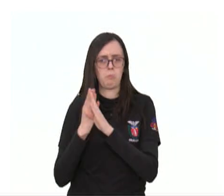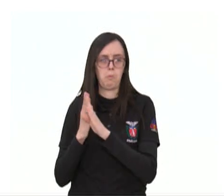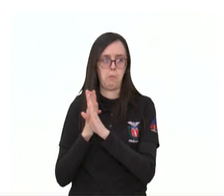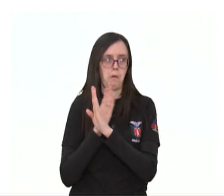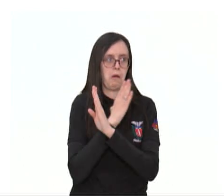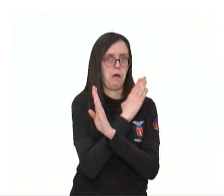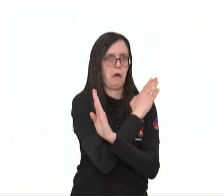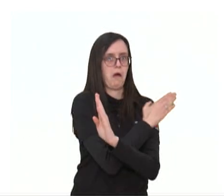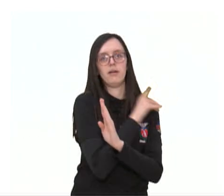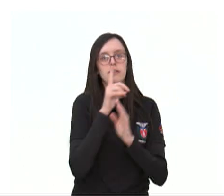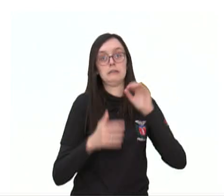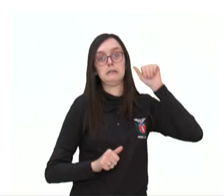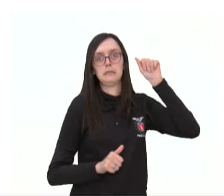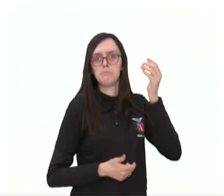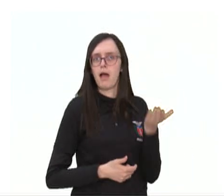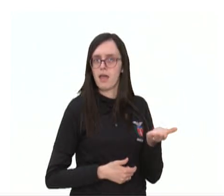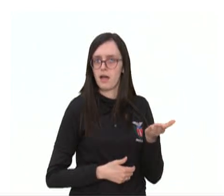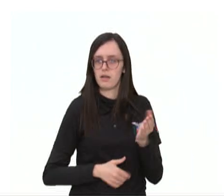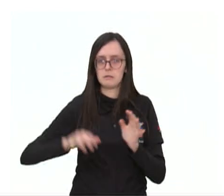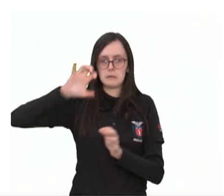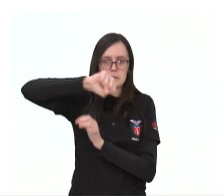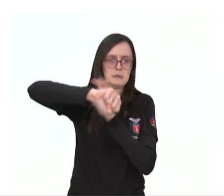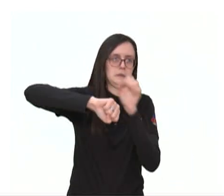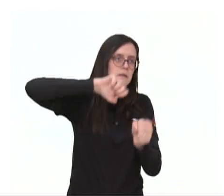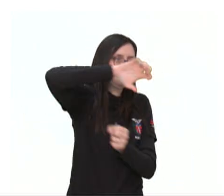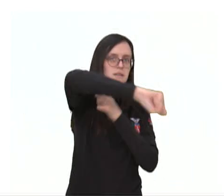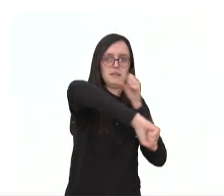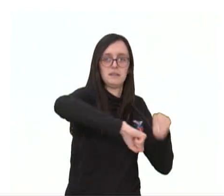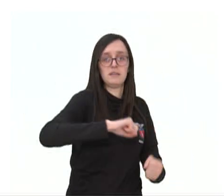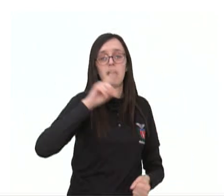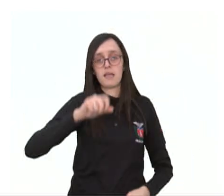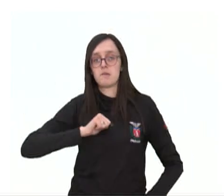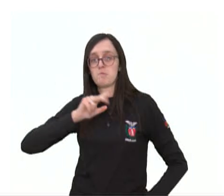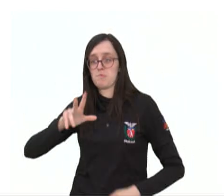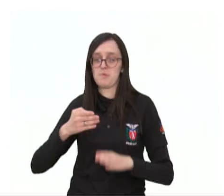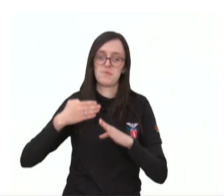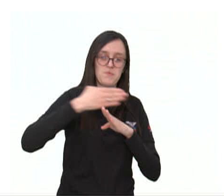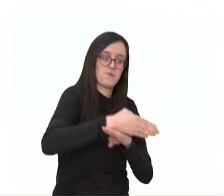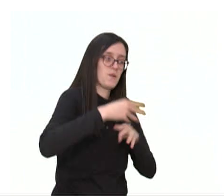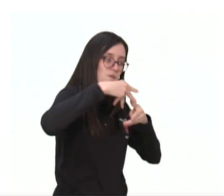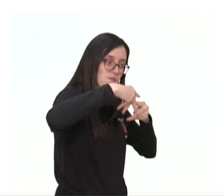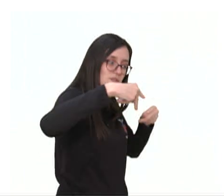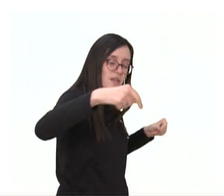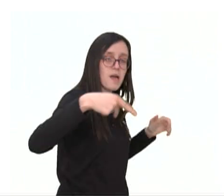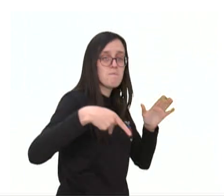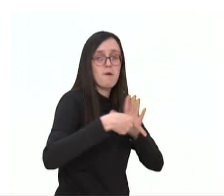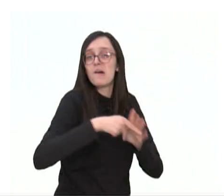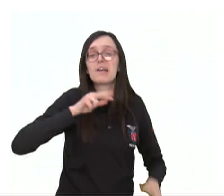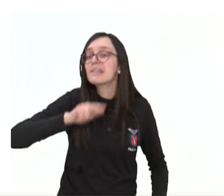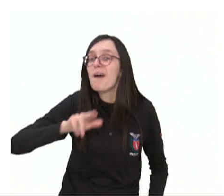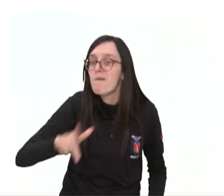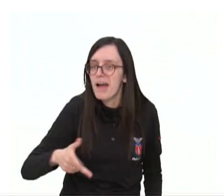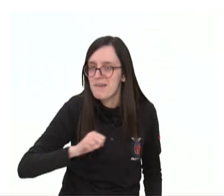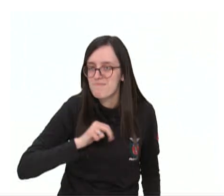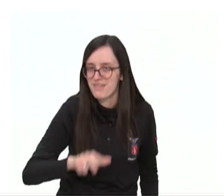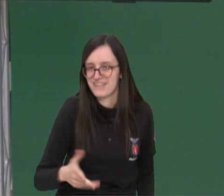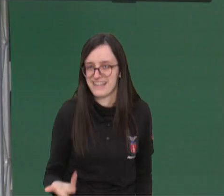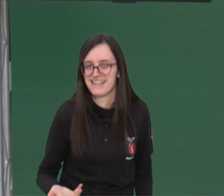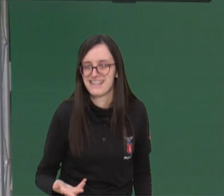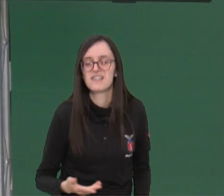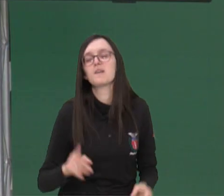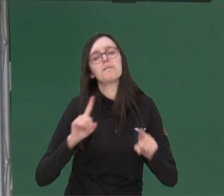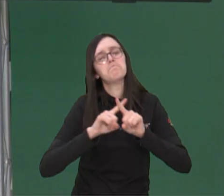além da Amazônia. Então aí você tem uma ocupação, uma presença portuguesa num território que não seria